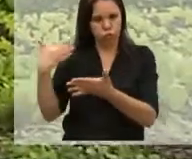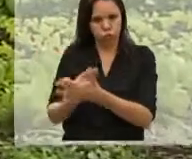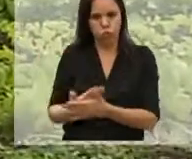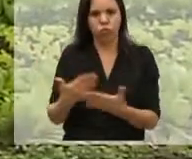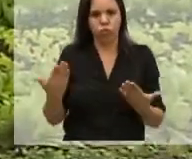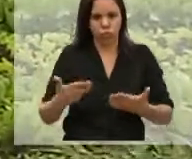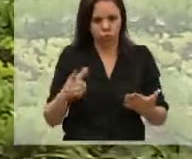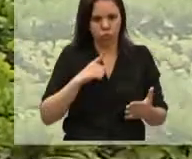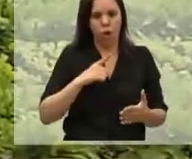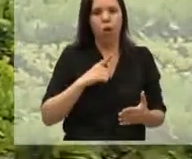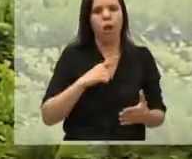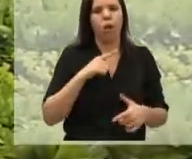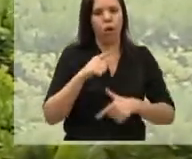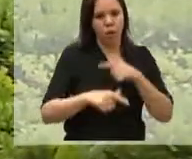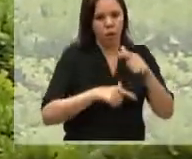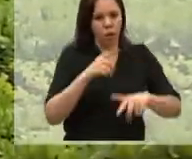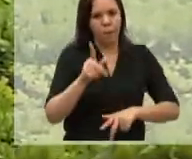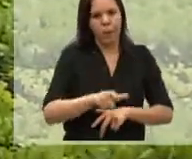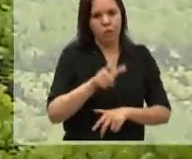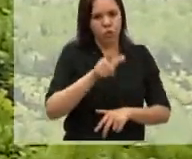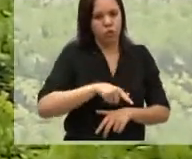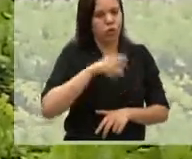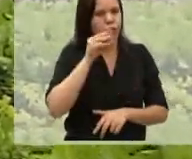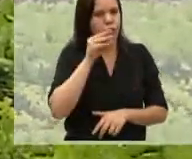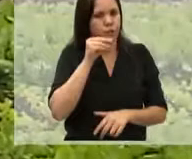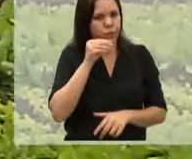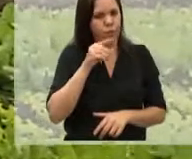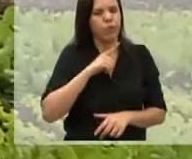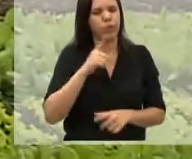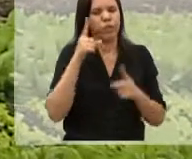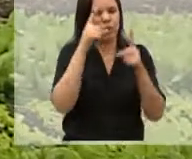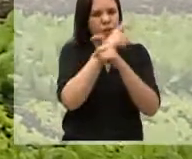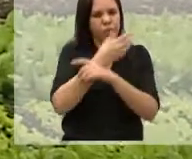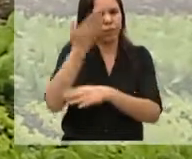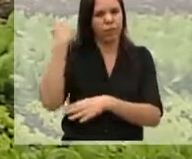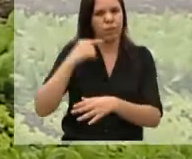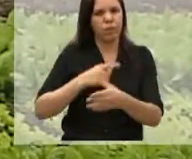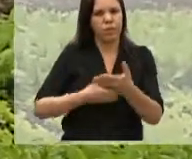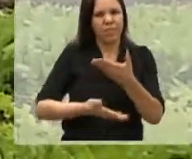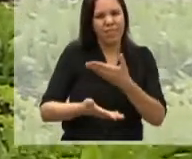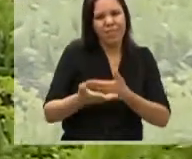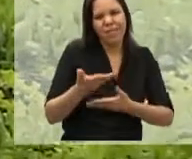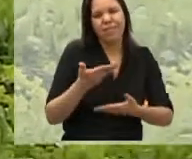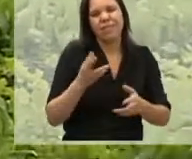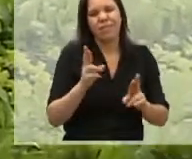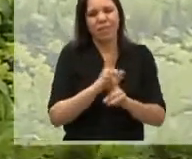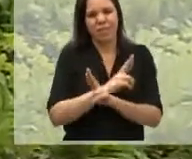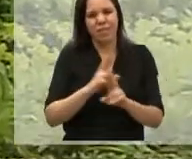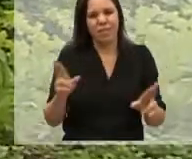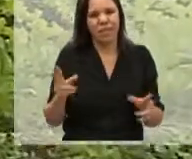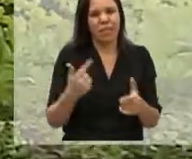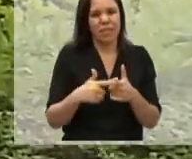hoje tem mão de obras de pessoas que tinham dificuldade de relacionamento, com problemas de drogas,